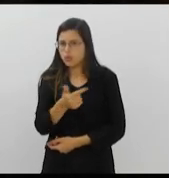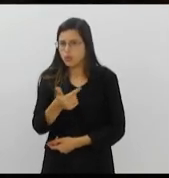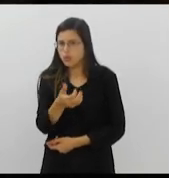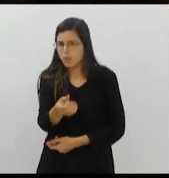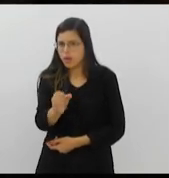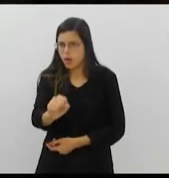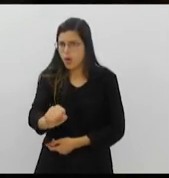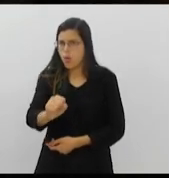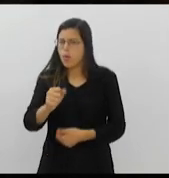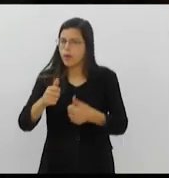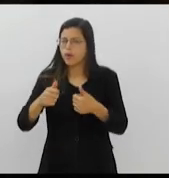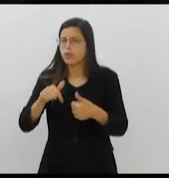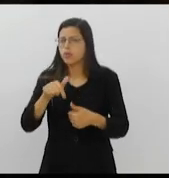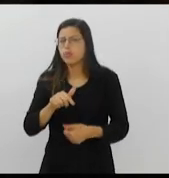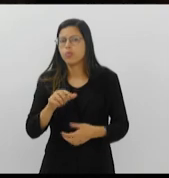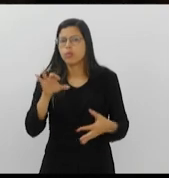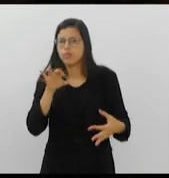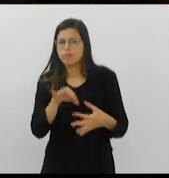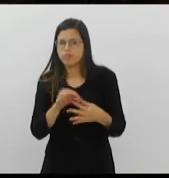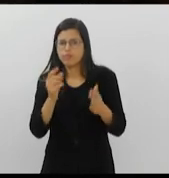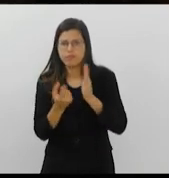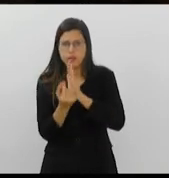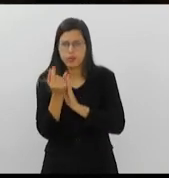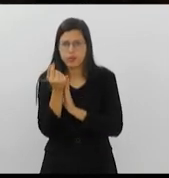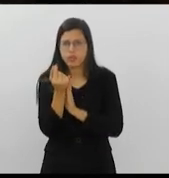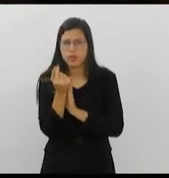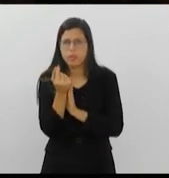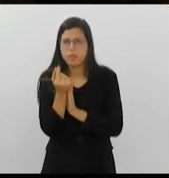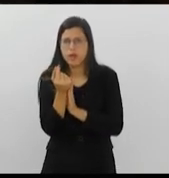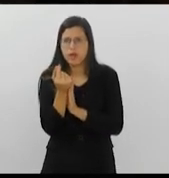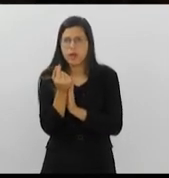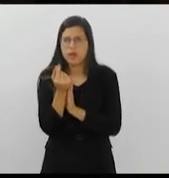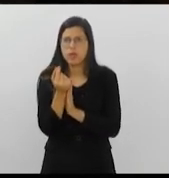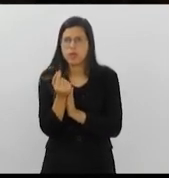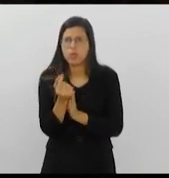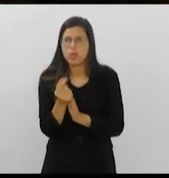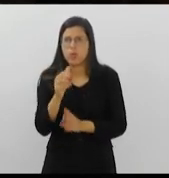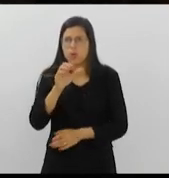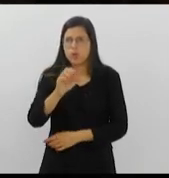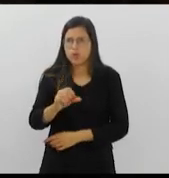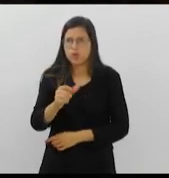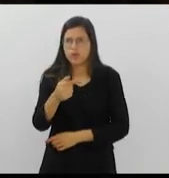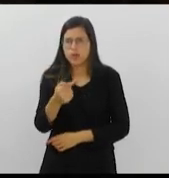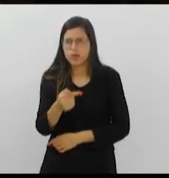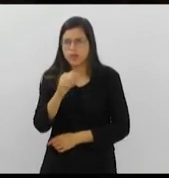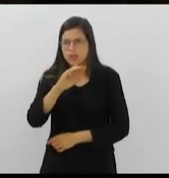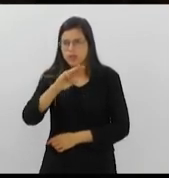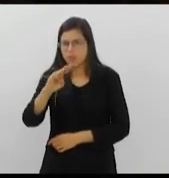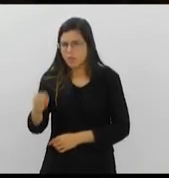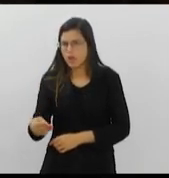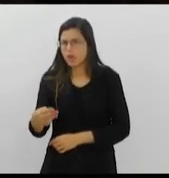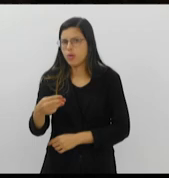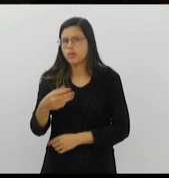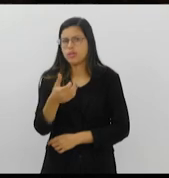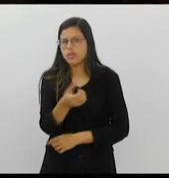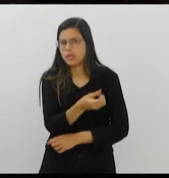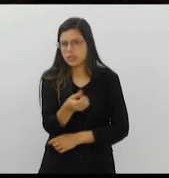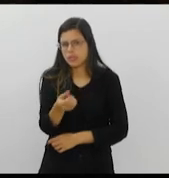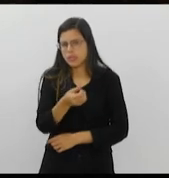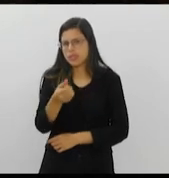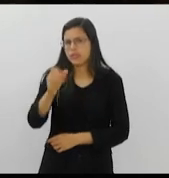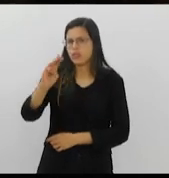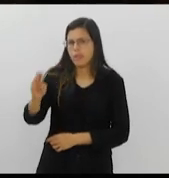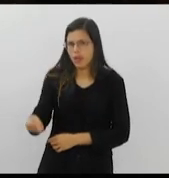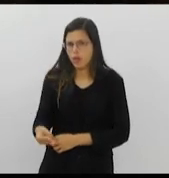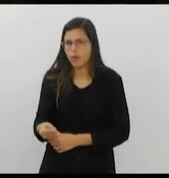hoje vinculados ao nosso orçamento, um data do valor de 97 milhões e outro de 66 milhões, se